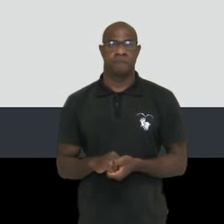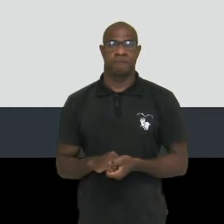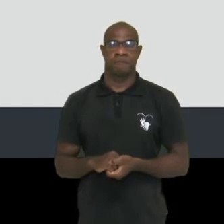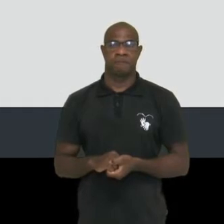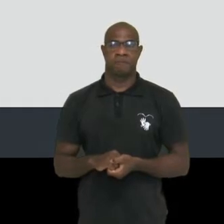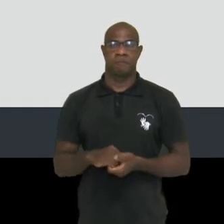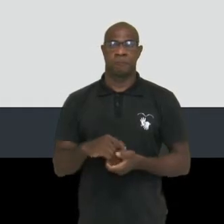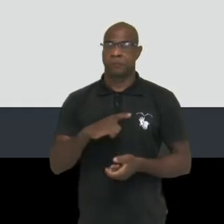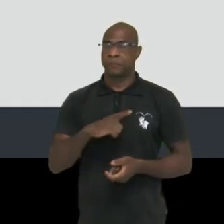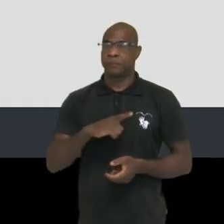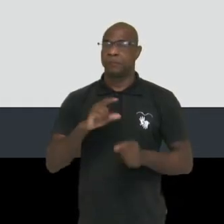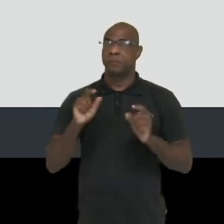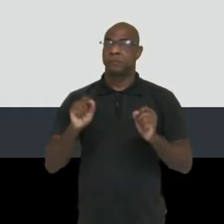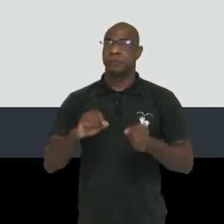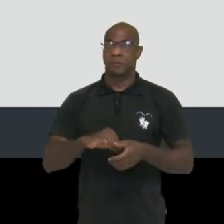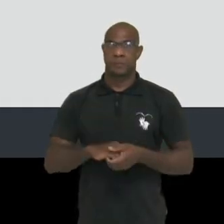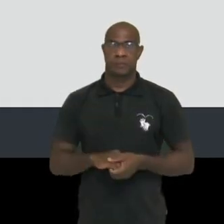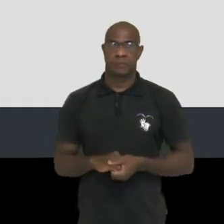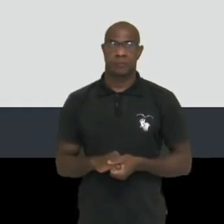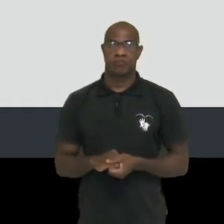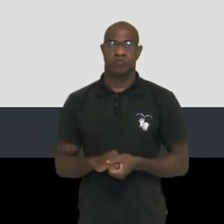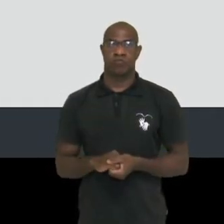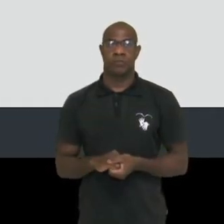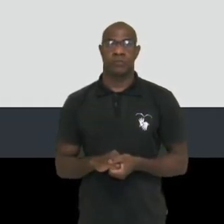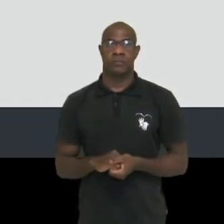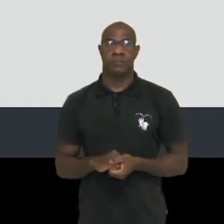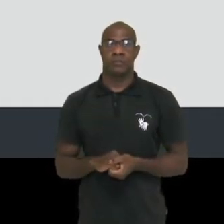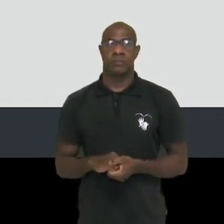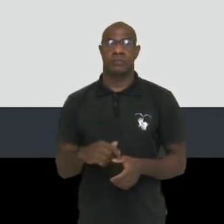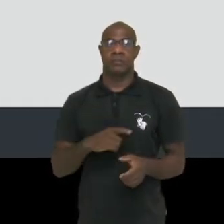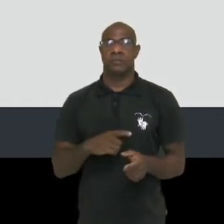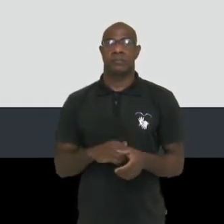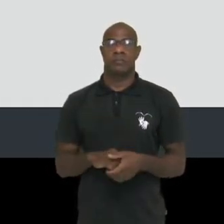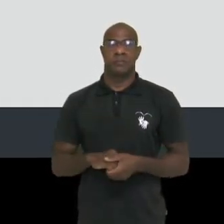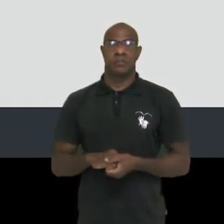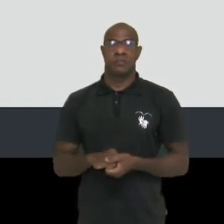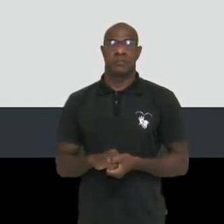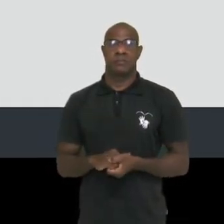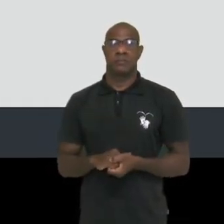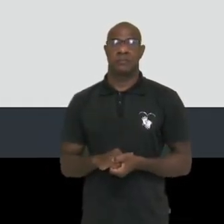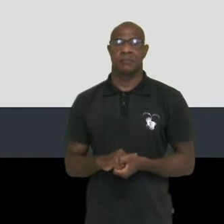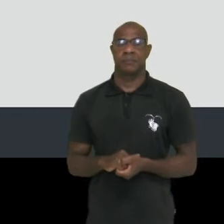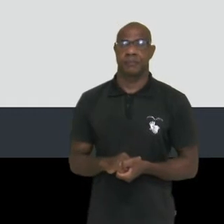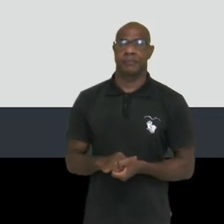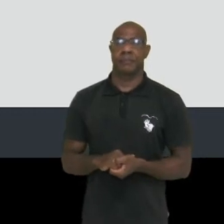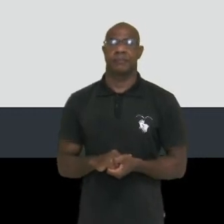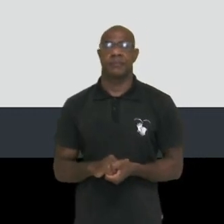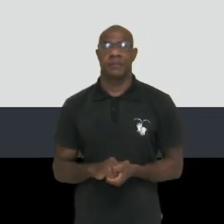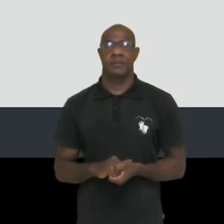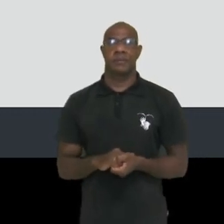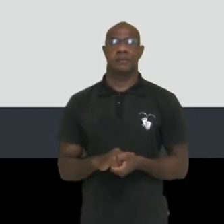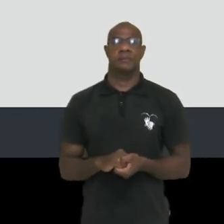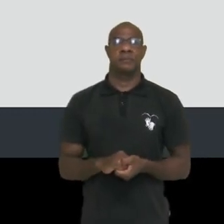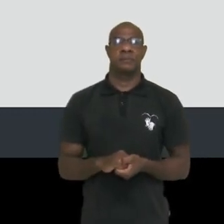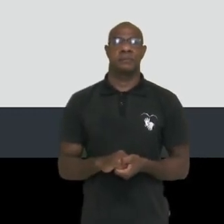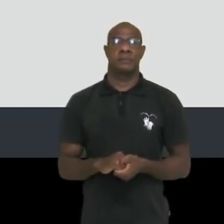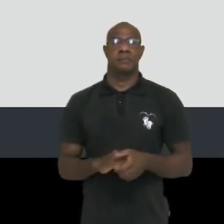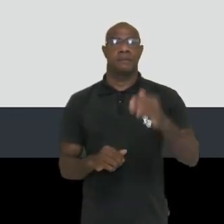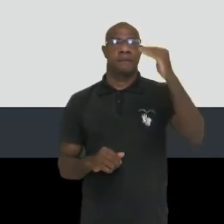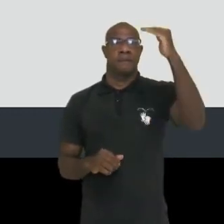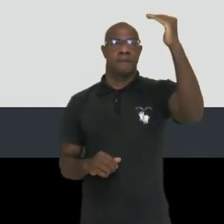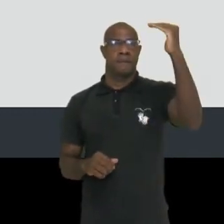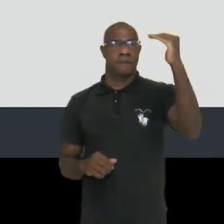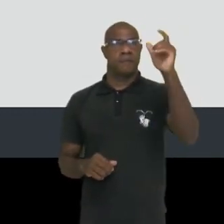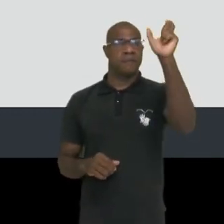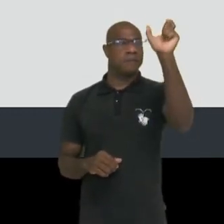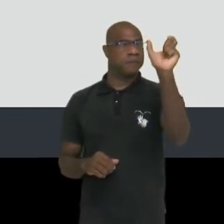Temos ali. Let's get together with. Temos do you belong to. Temos I collect. We listen to. E